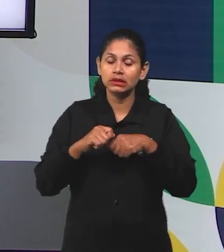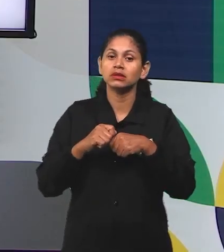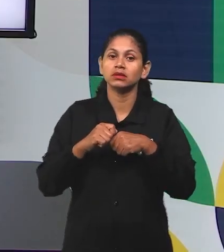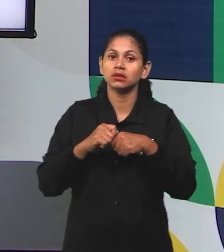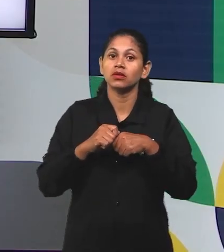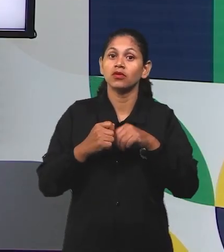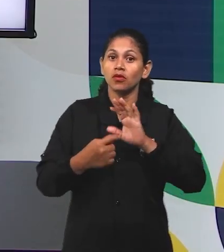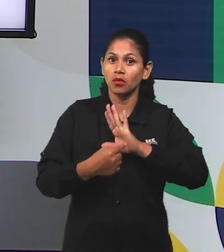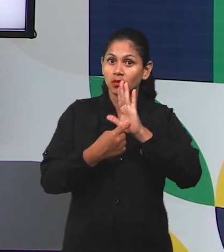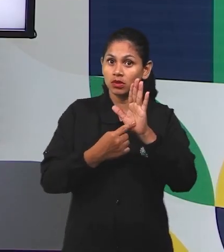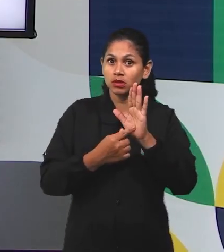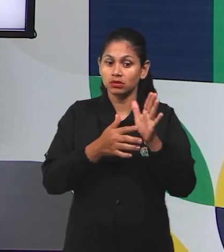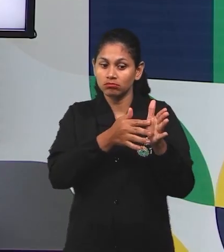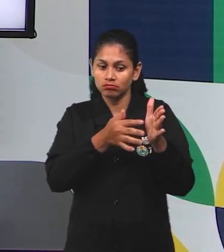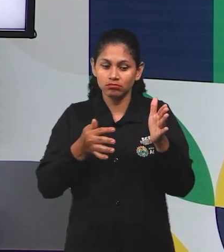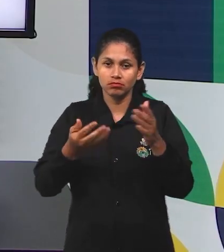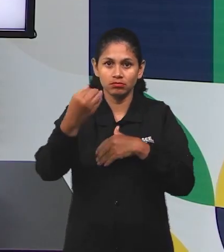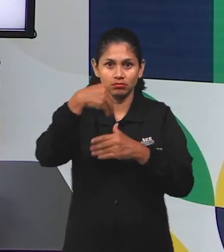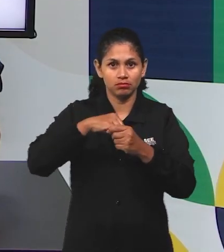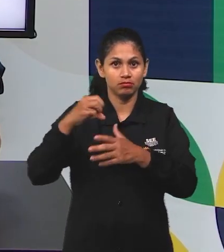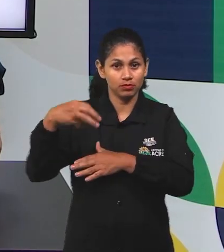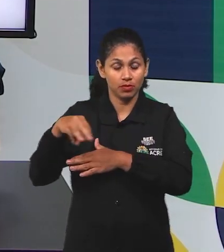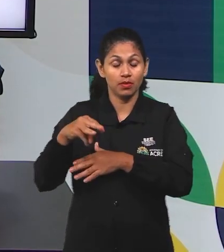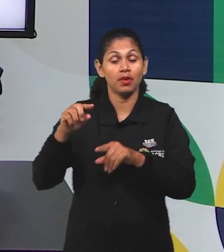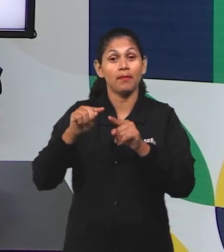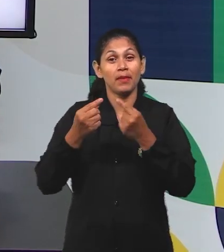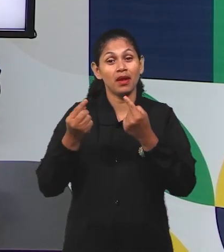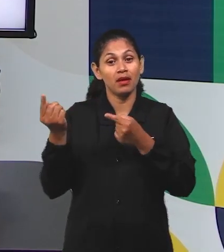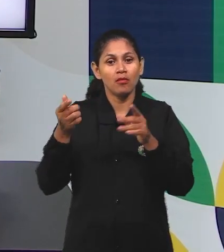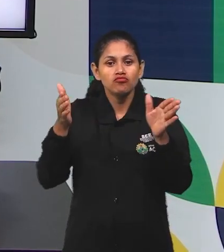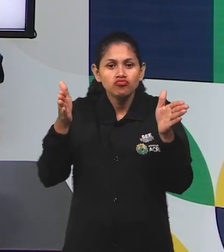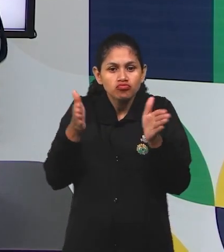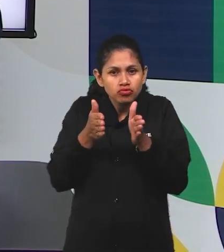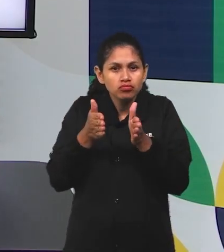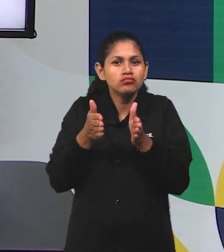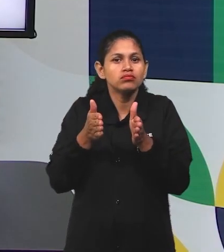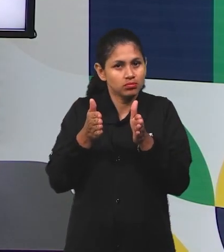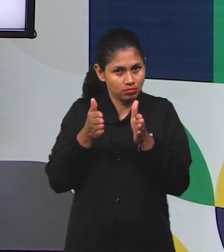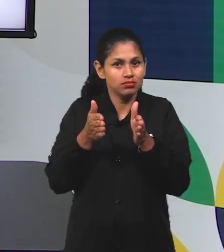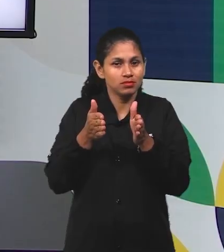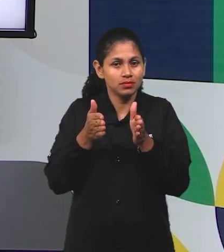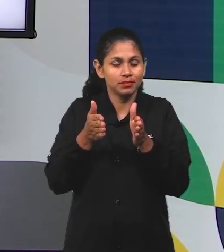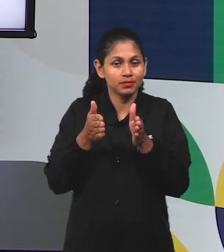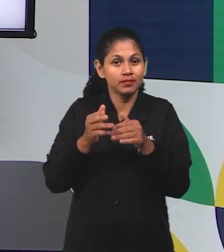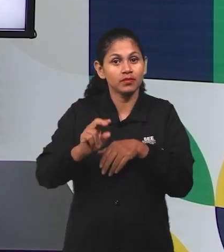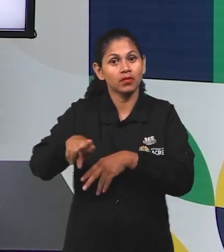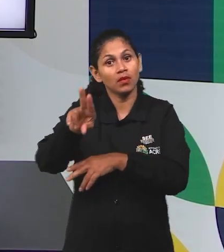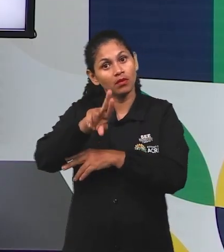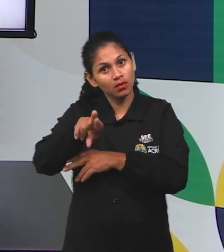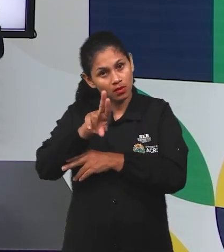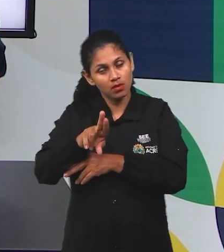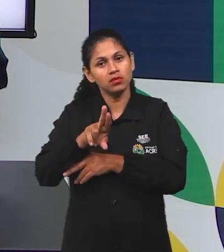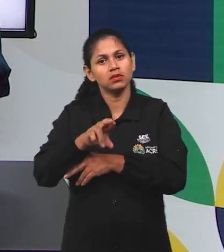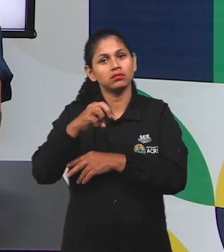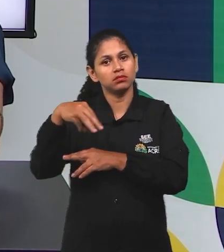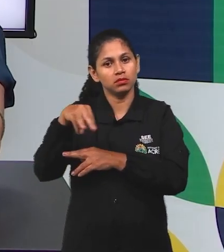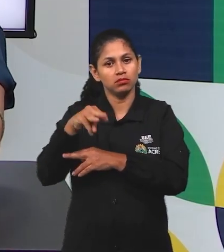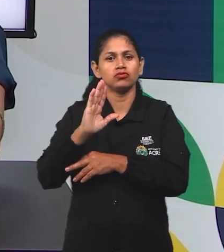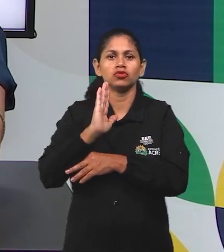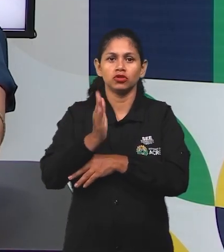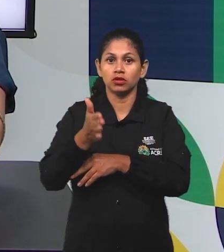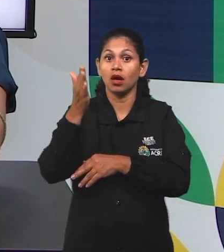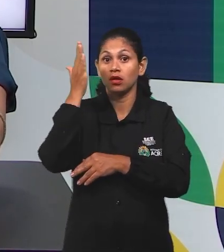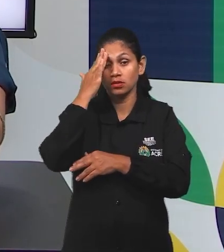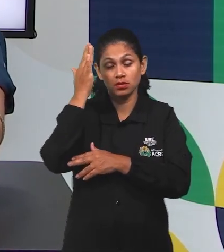escola. É dele que eu estou falando, mas aqui é uma miniatura dele. Então, olha só, eu vou usar a matemática, eu já sei o tamanho desse